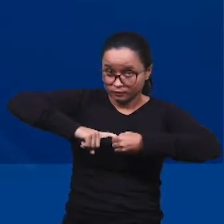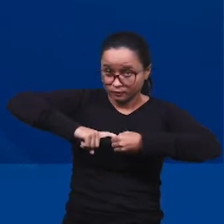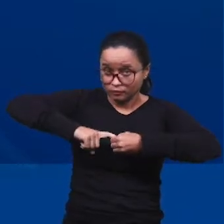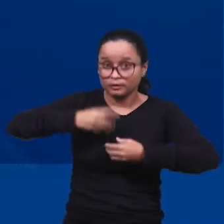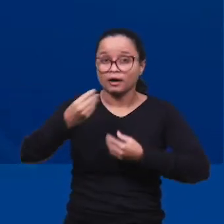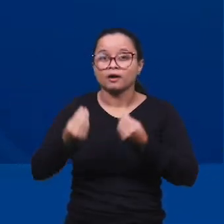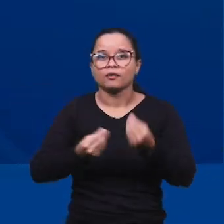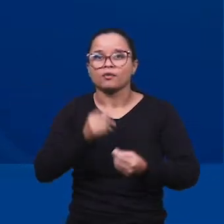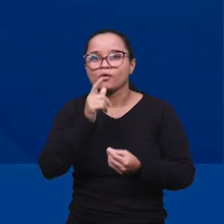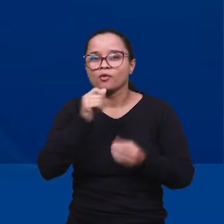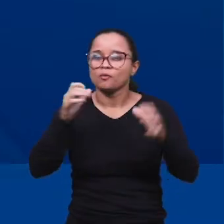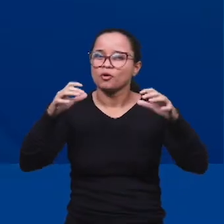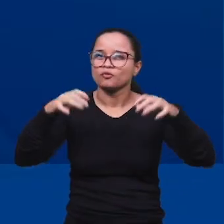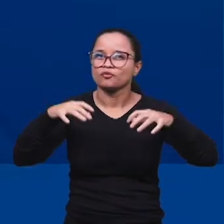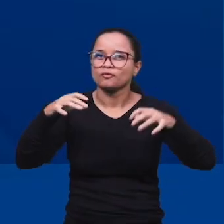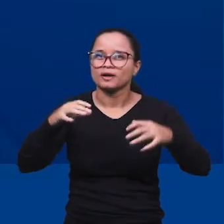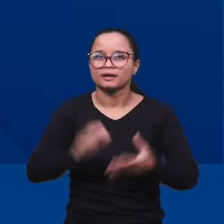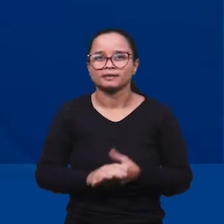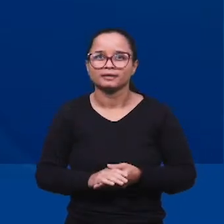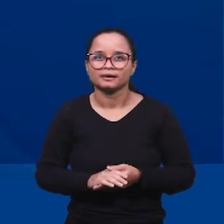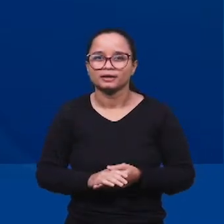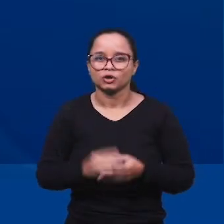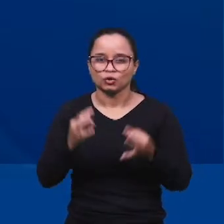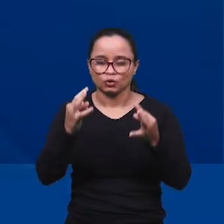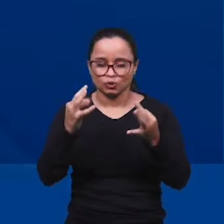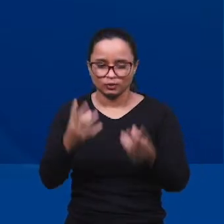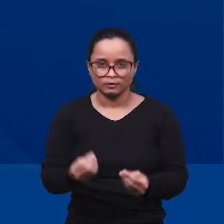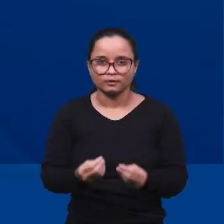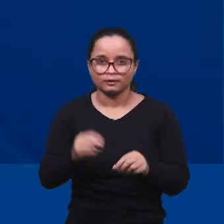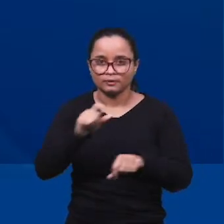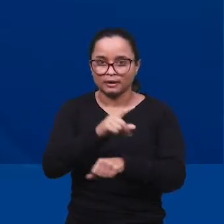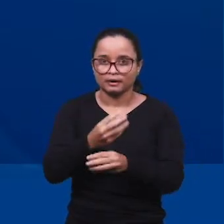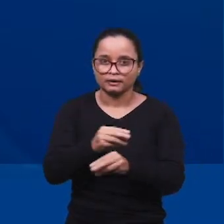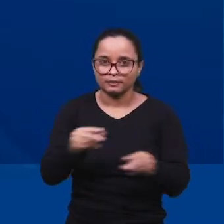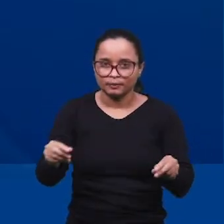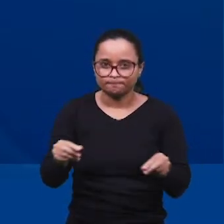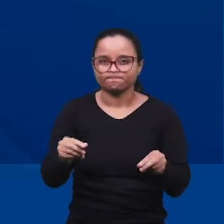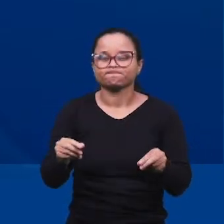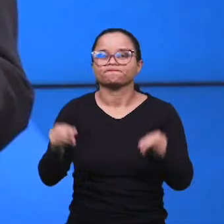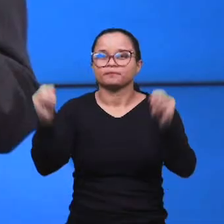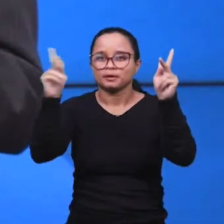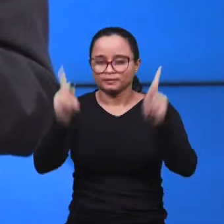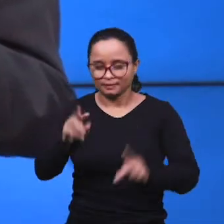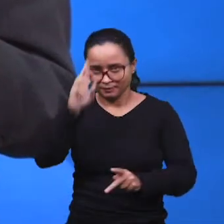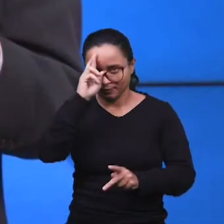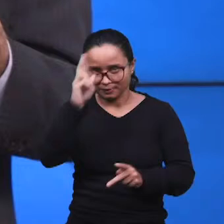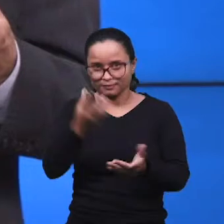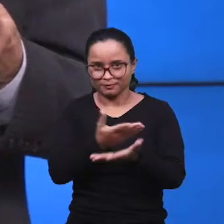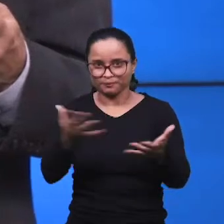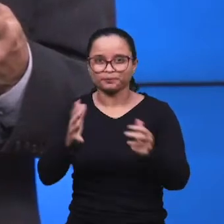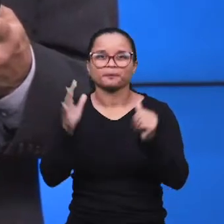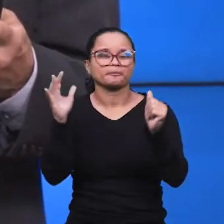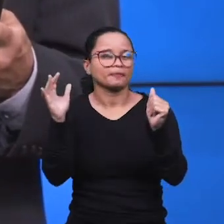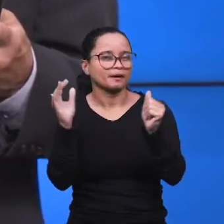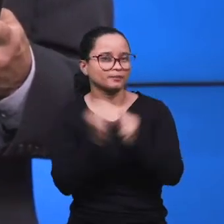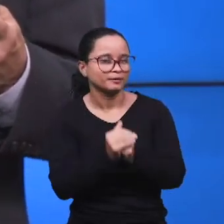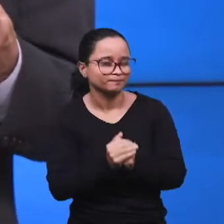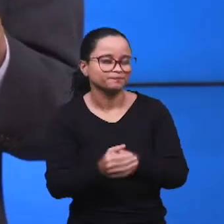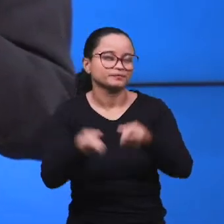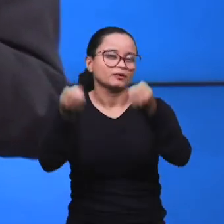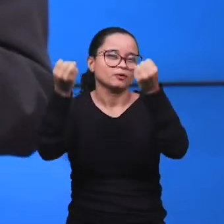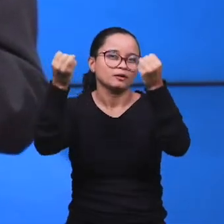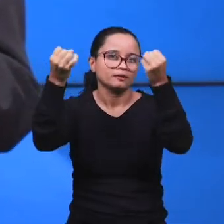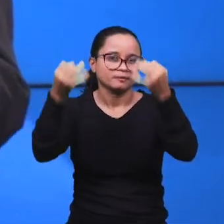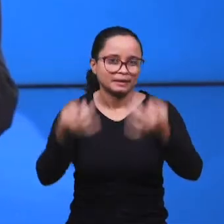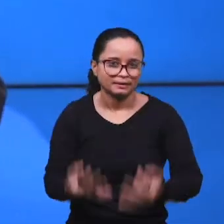chuva serôdia que rega a terra. A todos, a paz do Senhor. Amém, Tiago. Foi uma